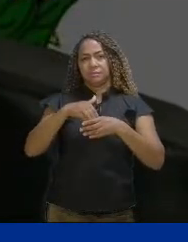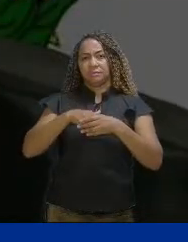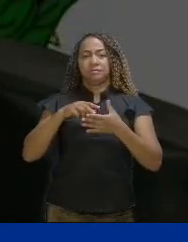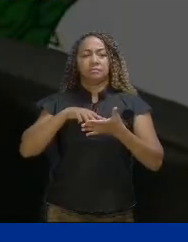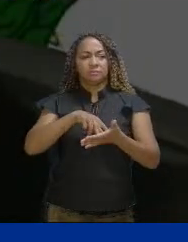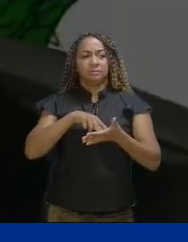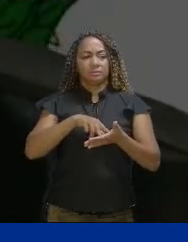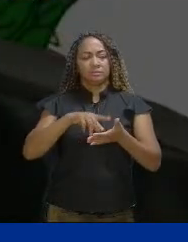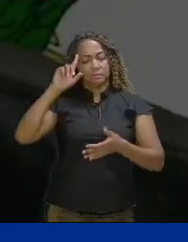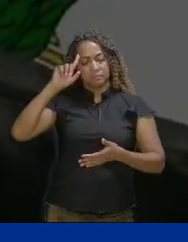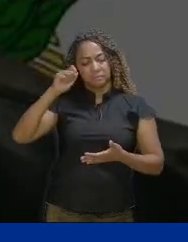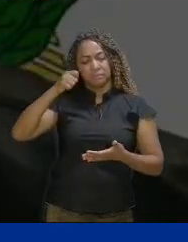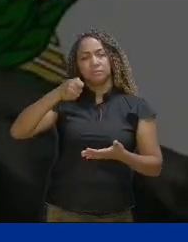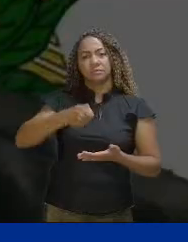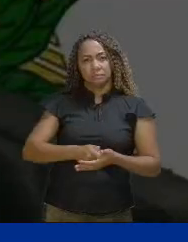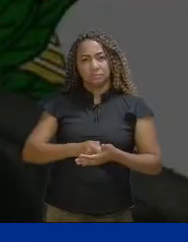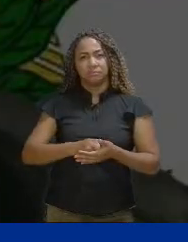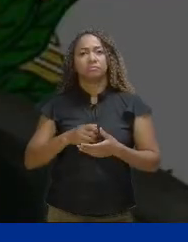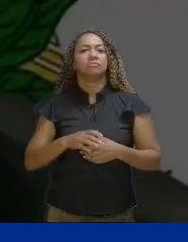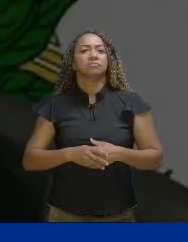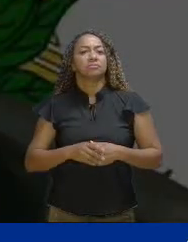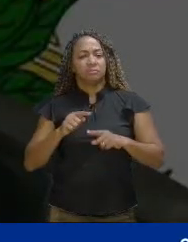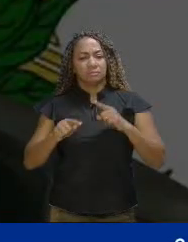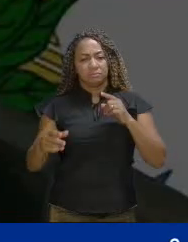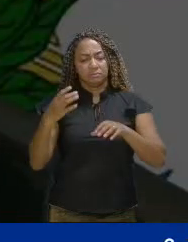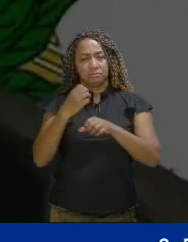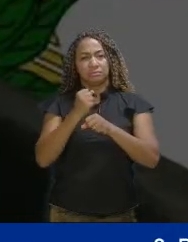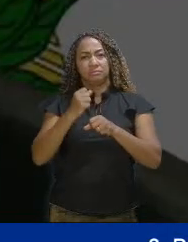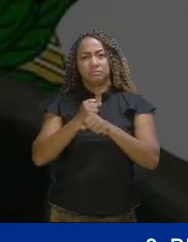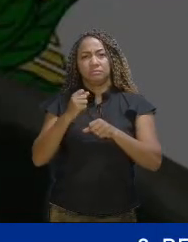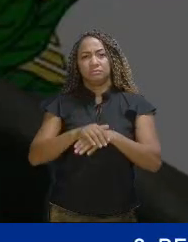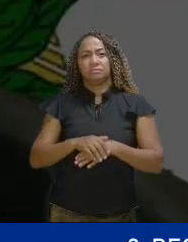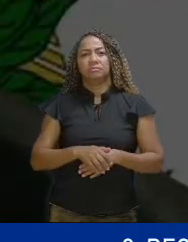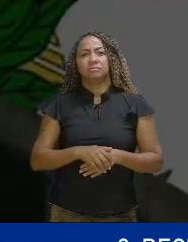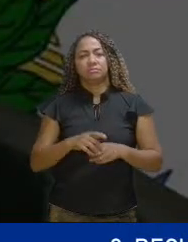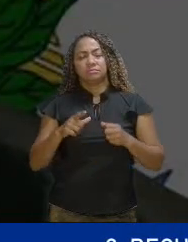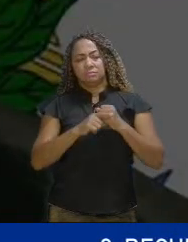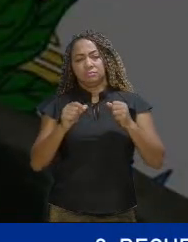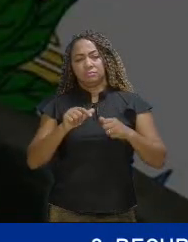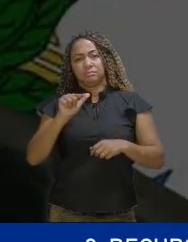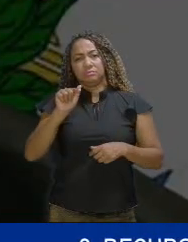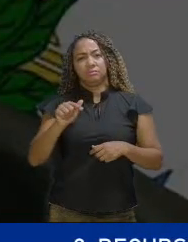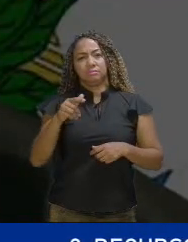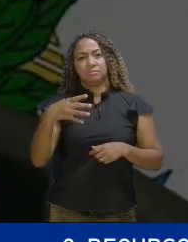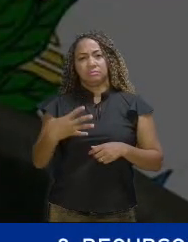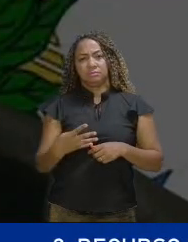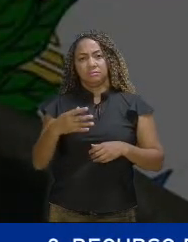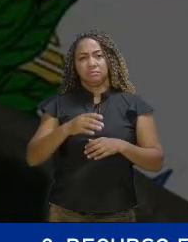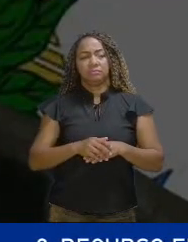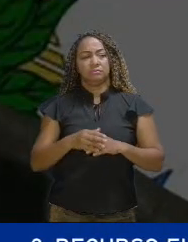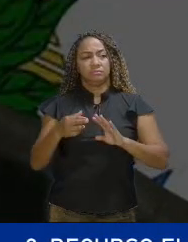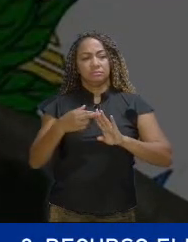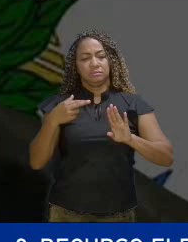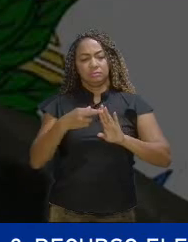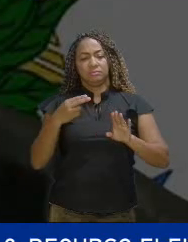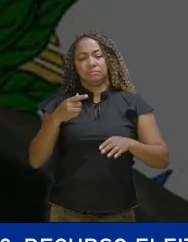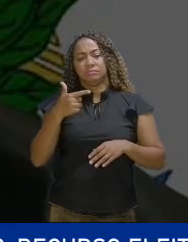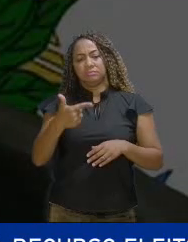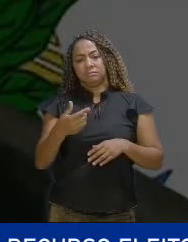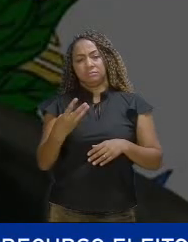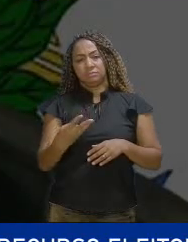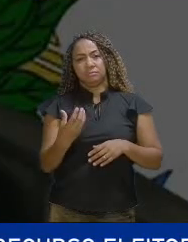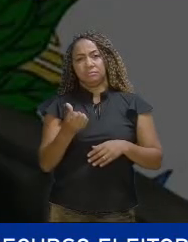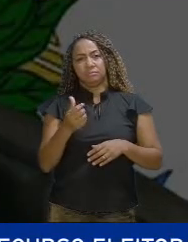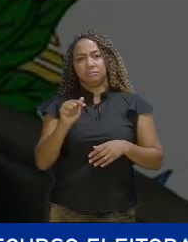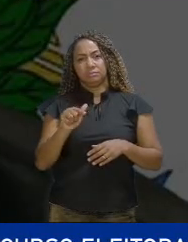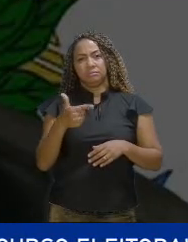mantendo a sentença que desaprovou as contas do recorrente nos termos do artigo 74, inciso 3, da Resolução